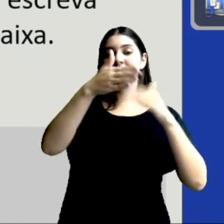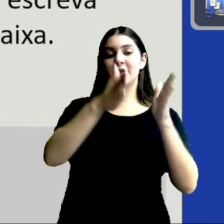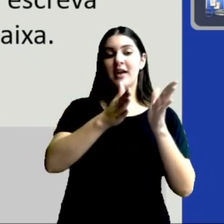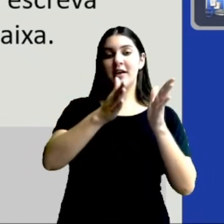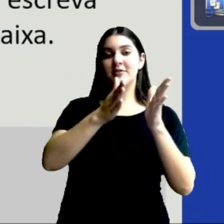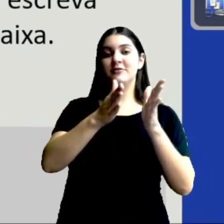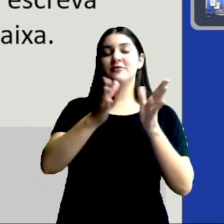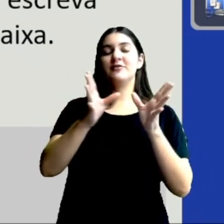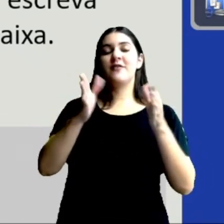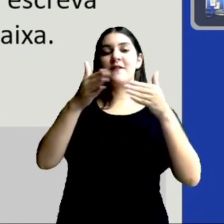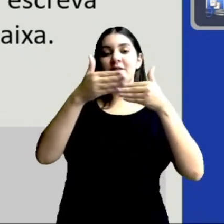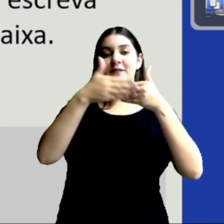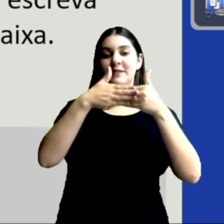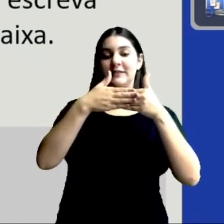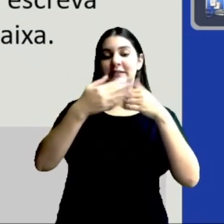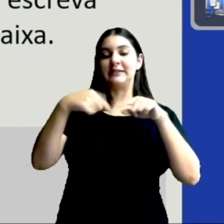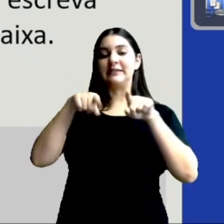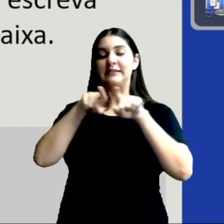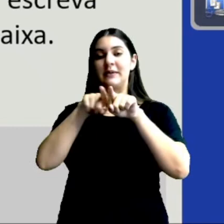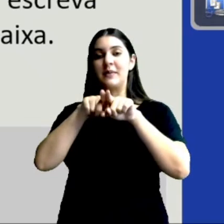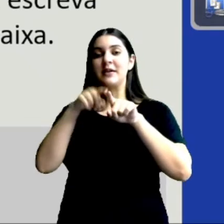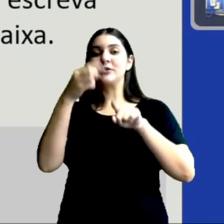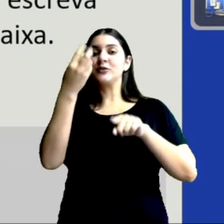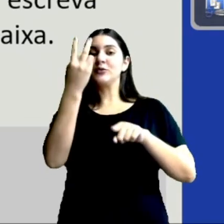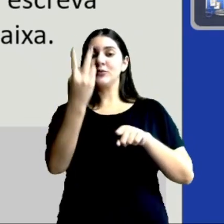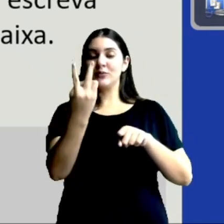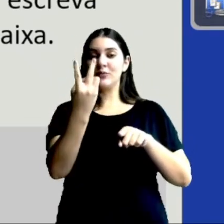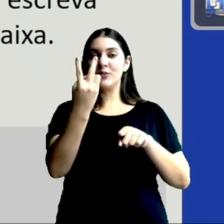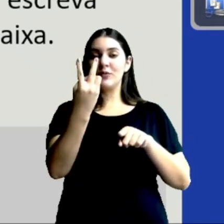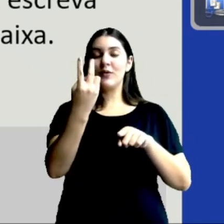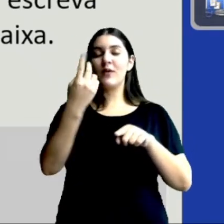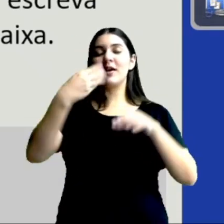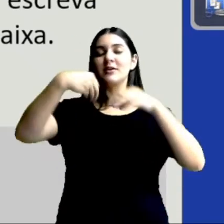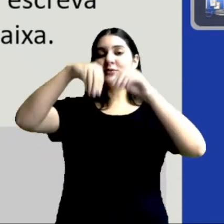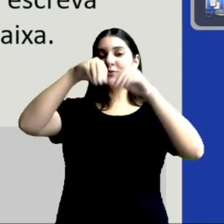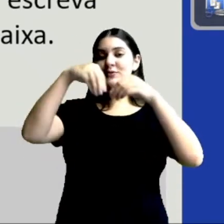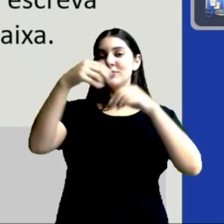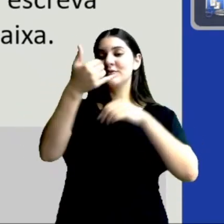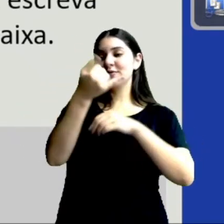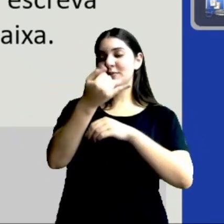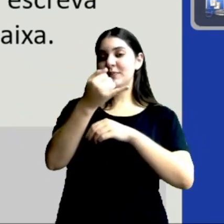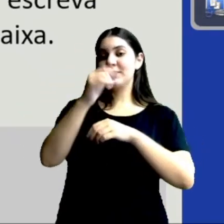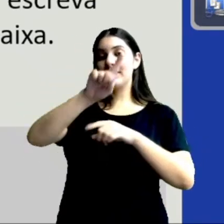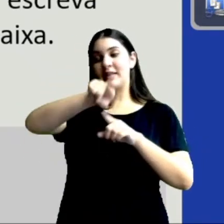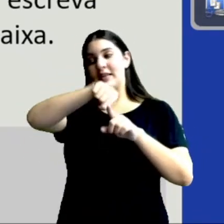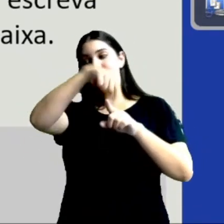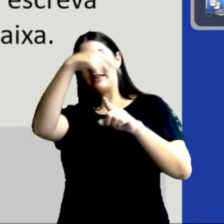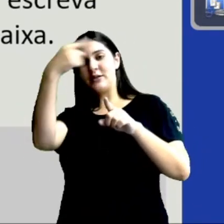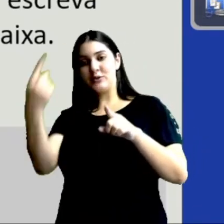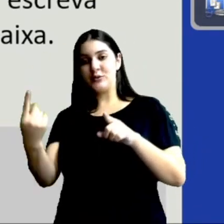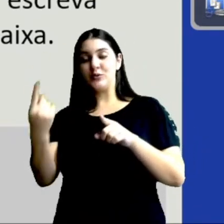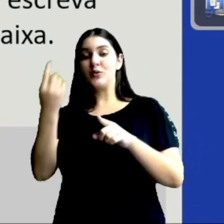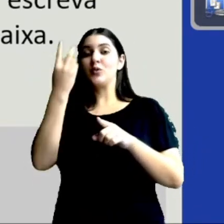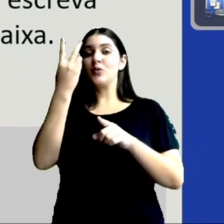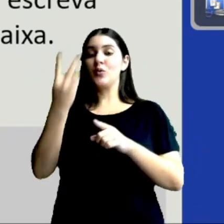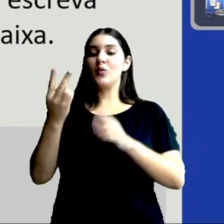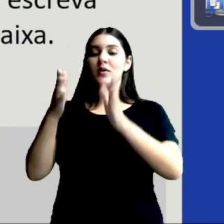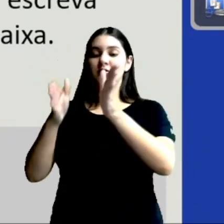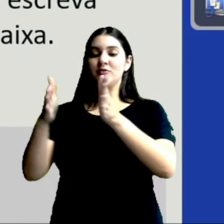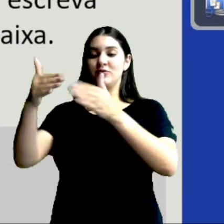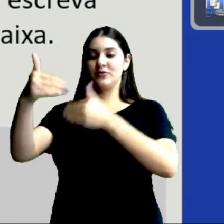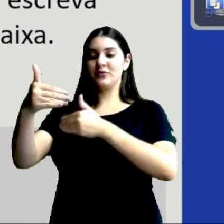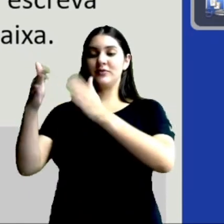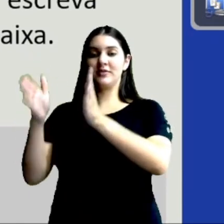mais 2 canetas avulsas, soltas. E do outro lado da igualdade, 2 caixas fechadas, mais